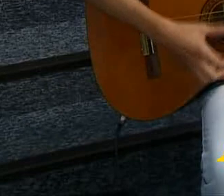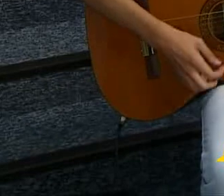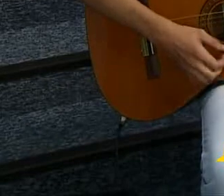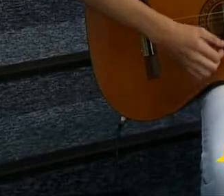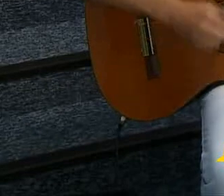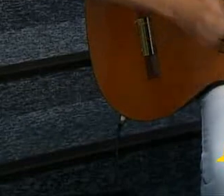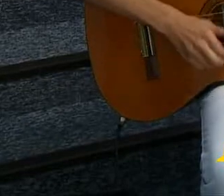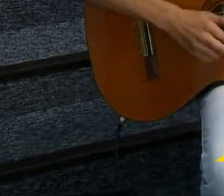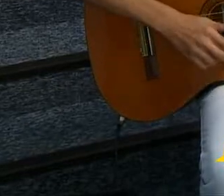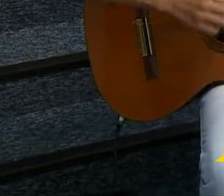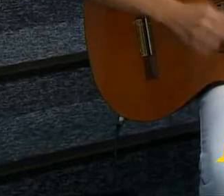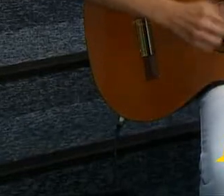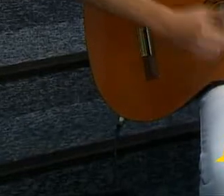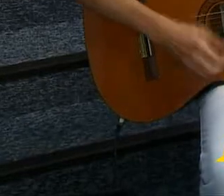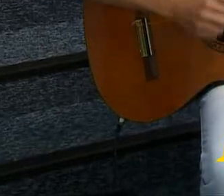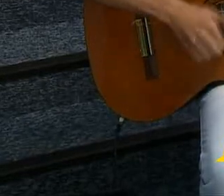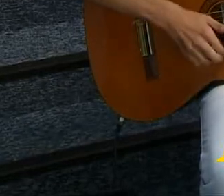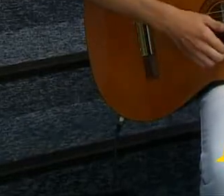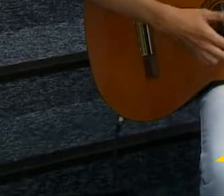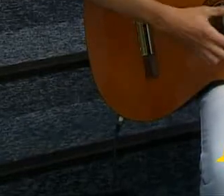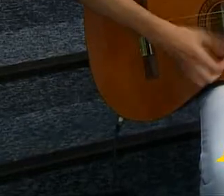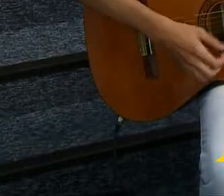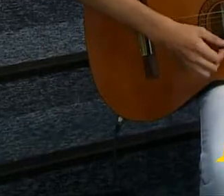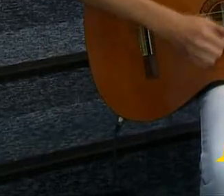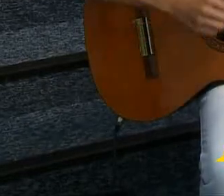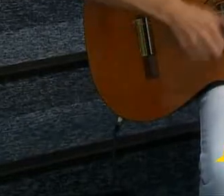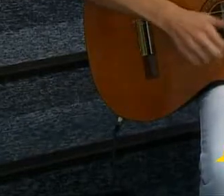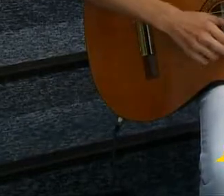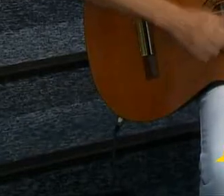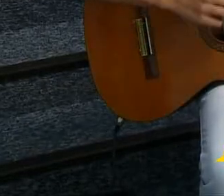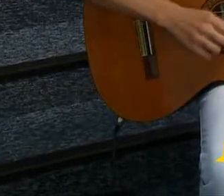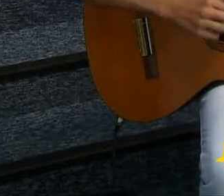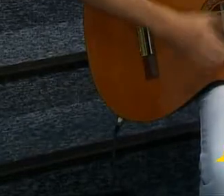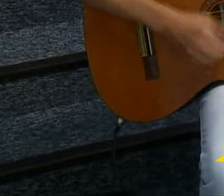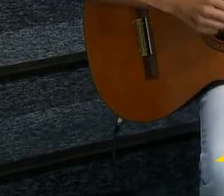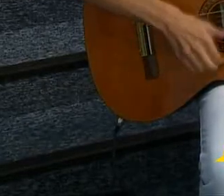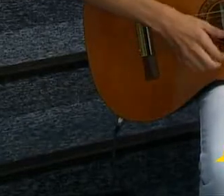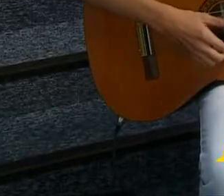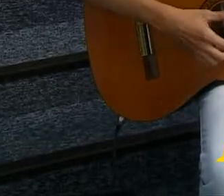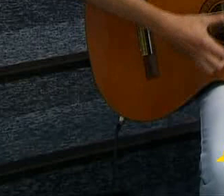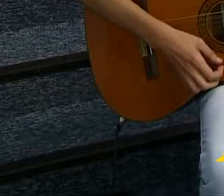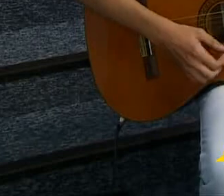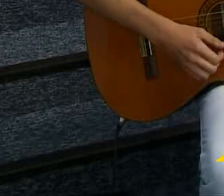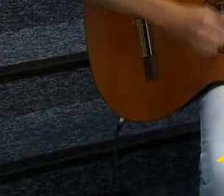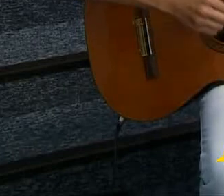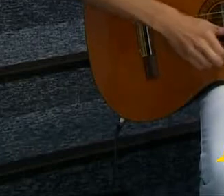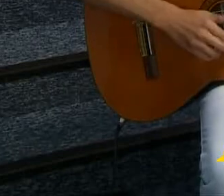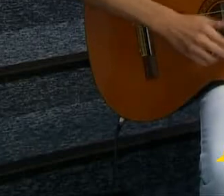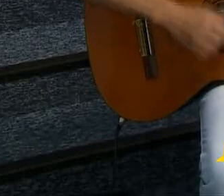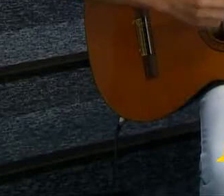Esquece e me ilumina. Preciso de você aqui.